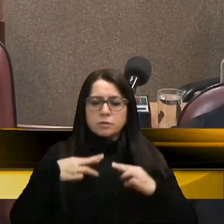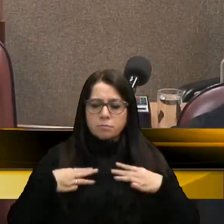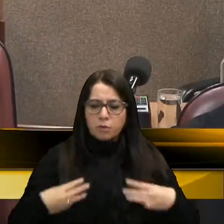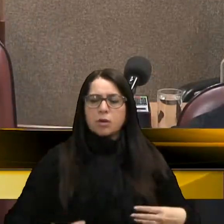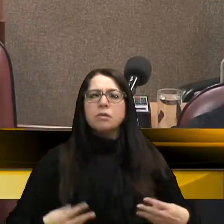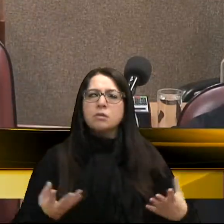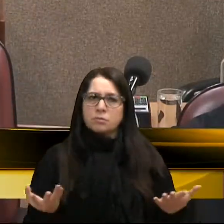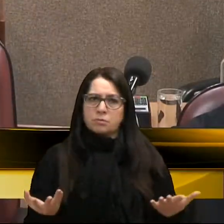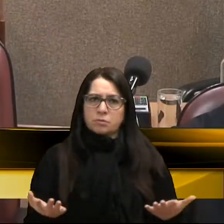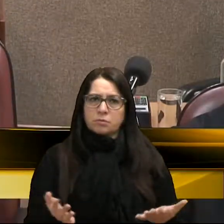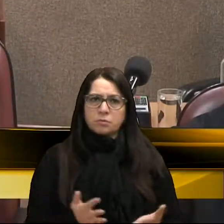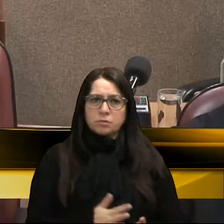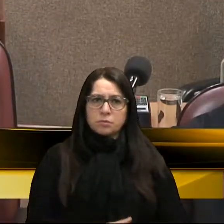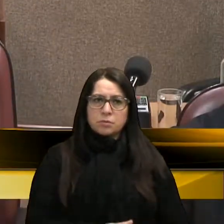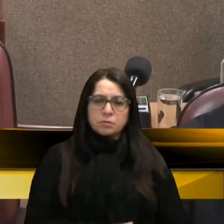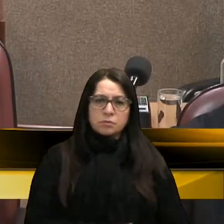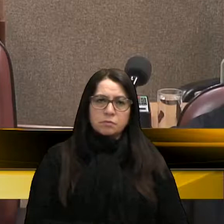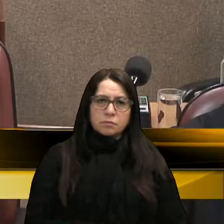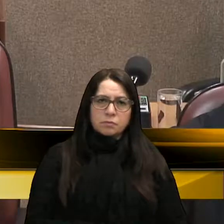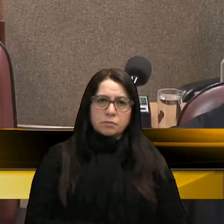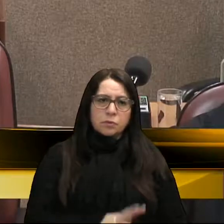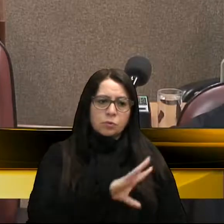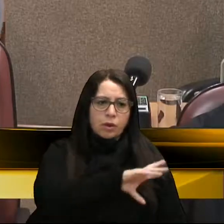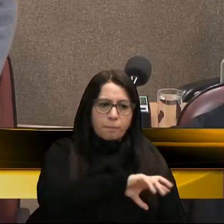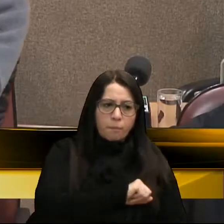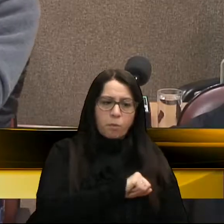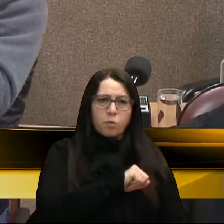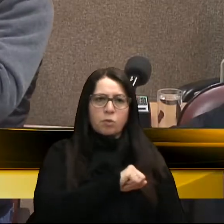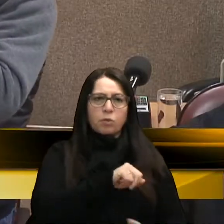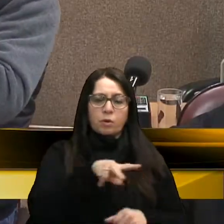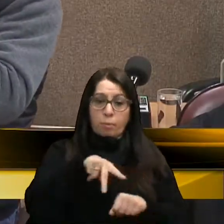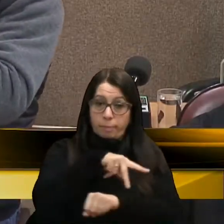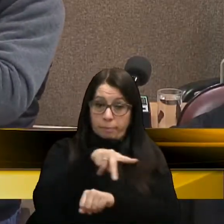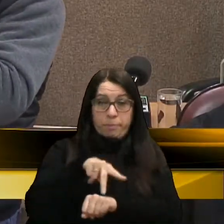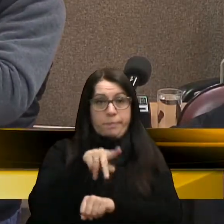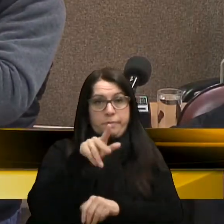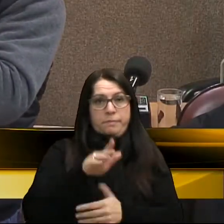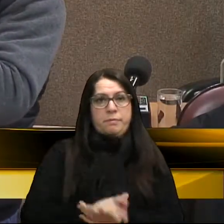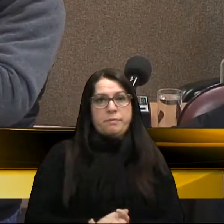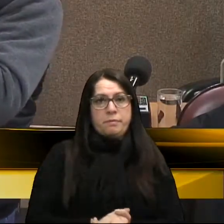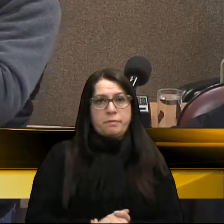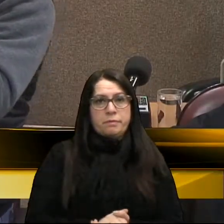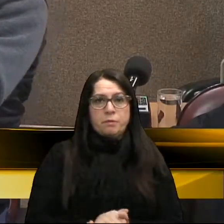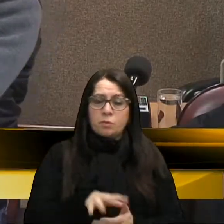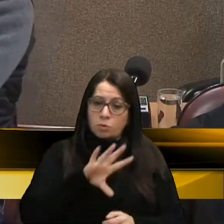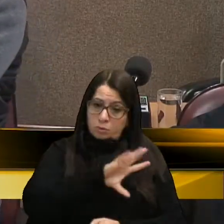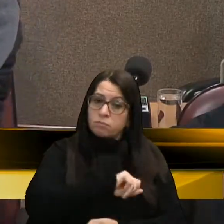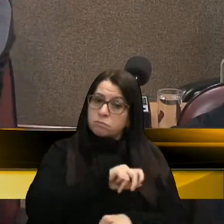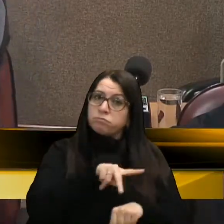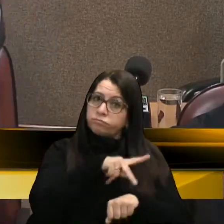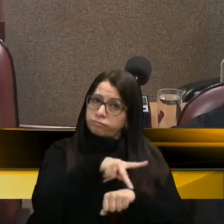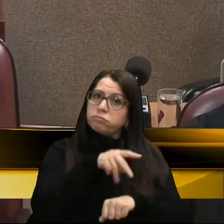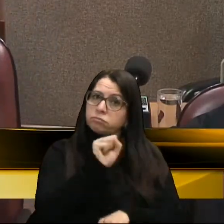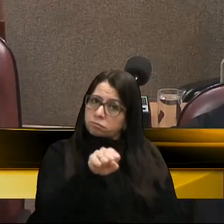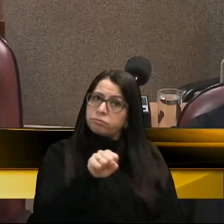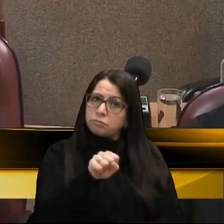morais, né? O amor à pátria. O amor à pátria,